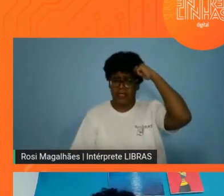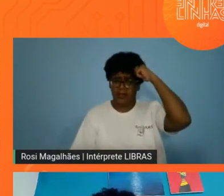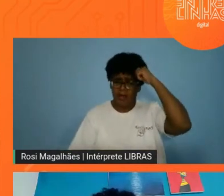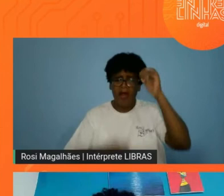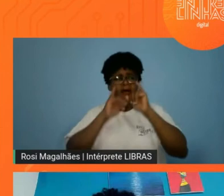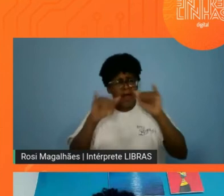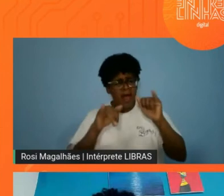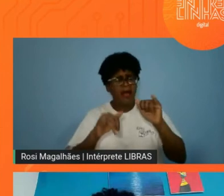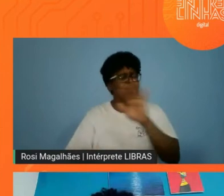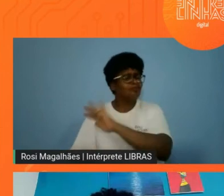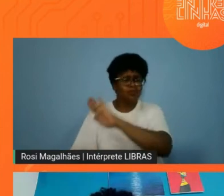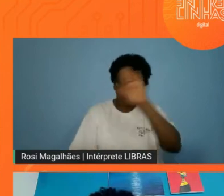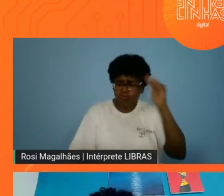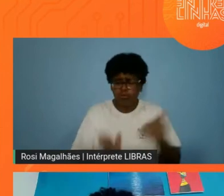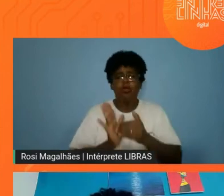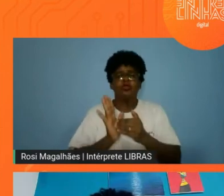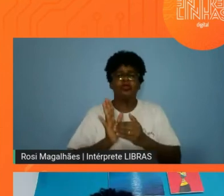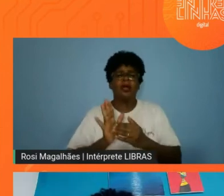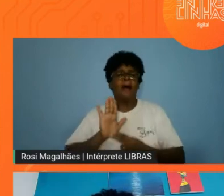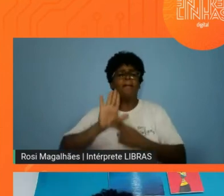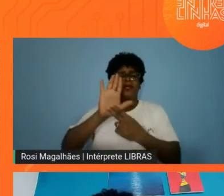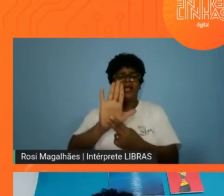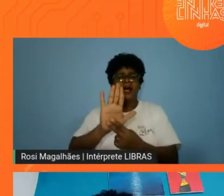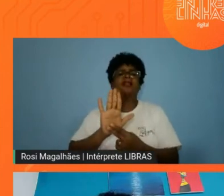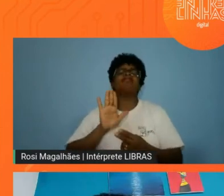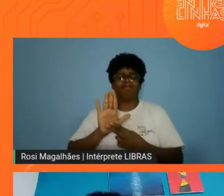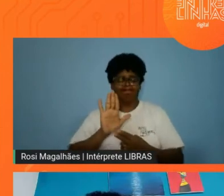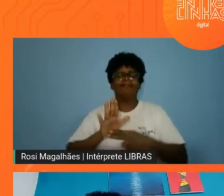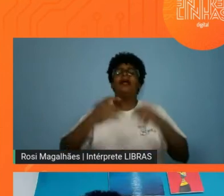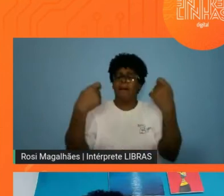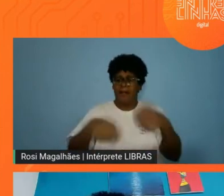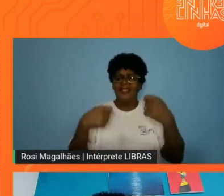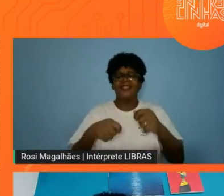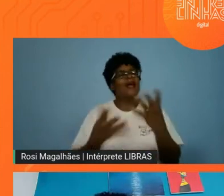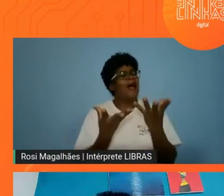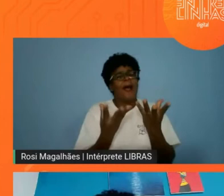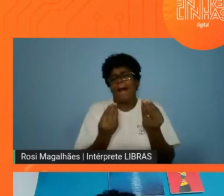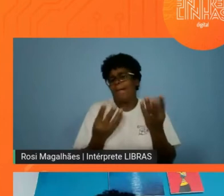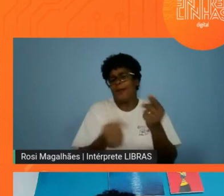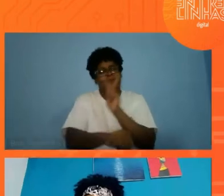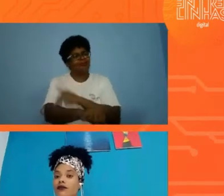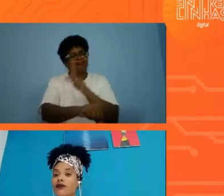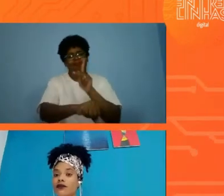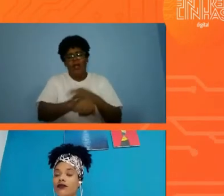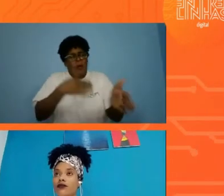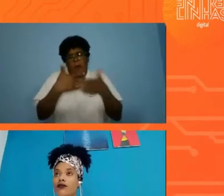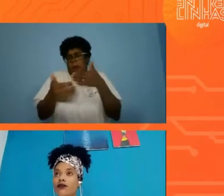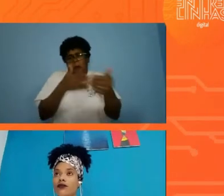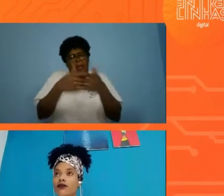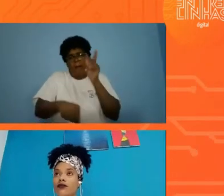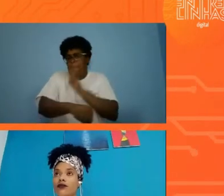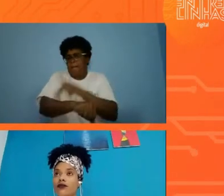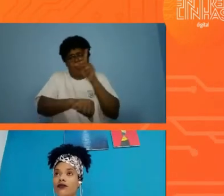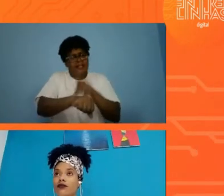narrativa, trazendo essa narrativa à tona, isso é muito pedagógico e não é qualquer pedagogia, é uma pedagogia